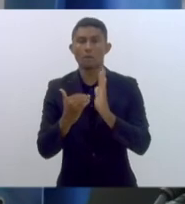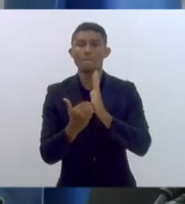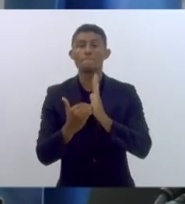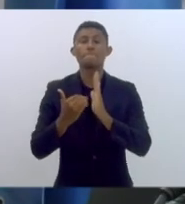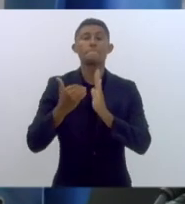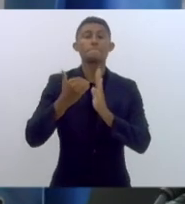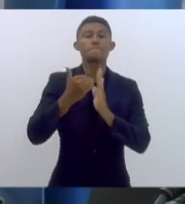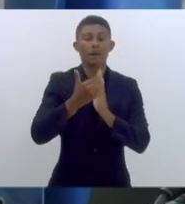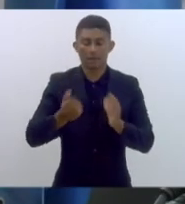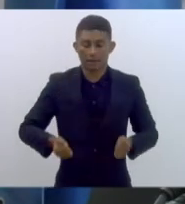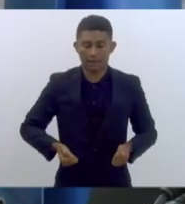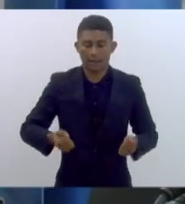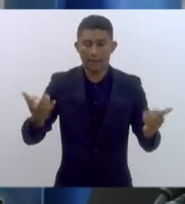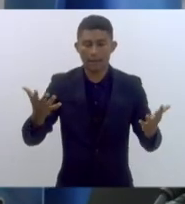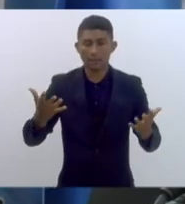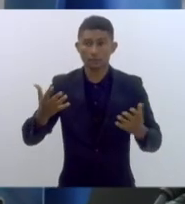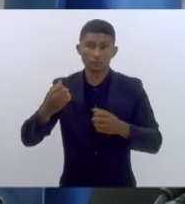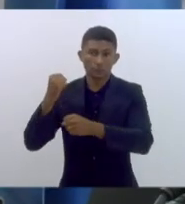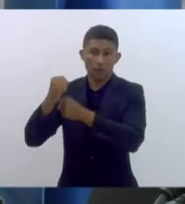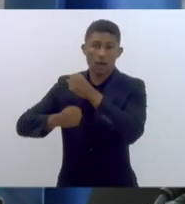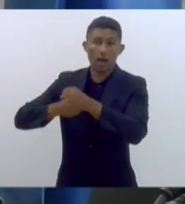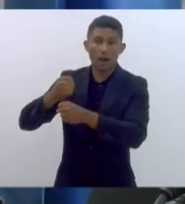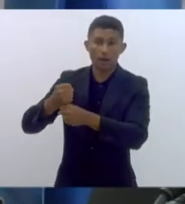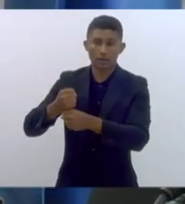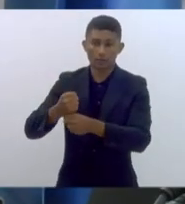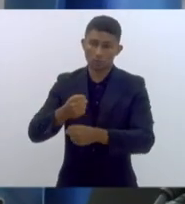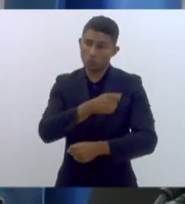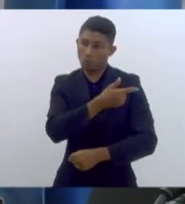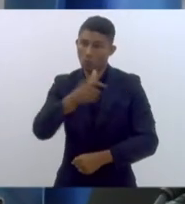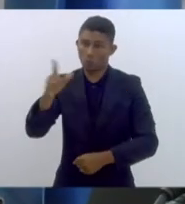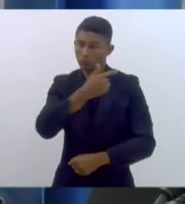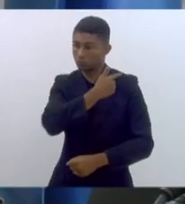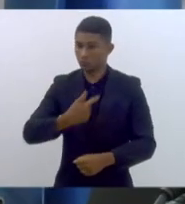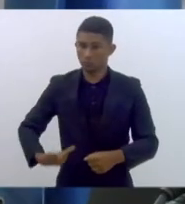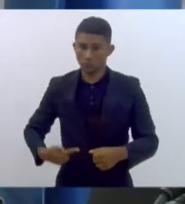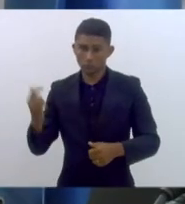gestões. Então, isso já morre na lei